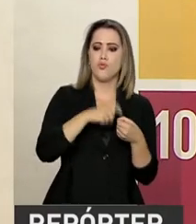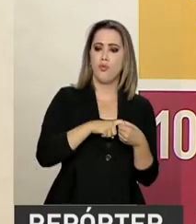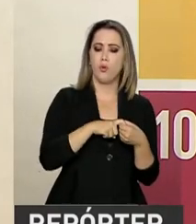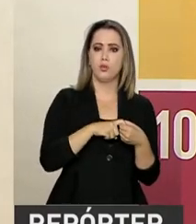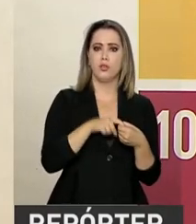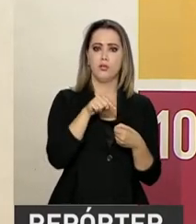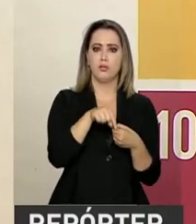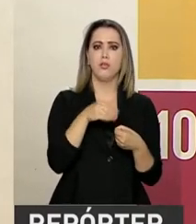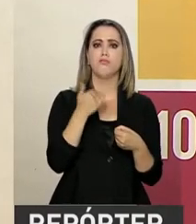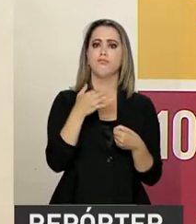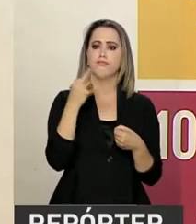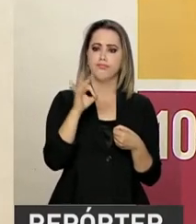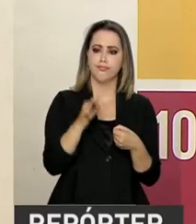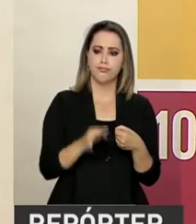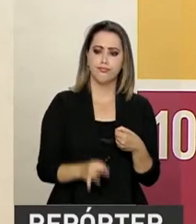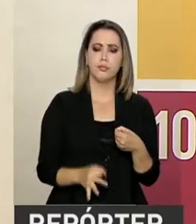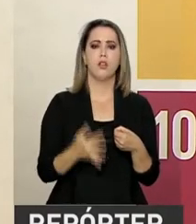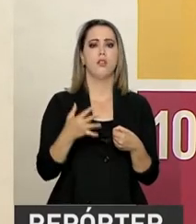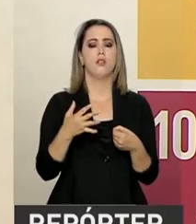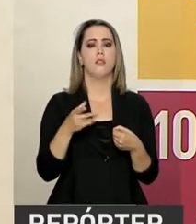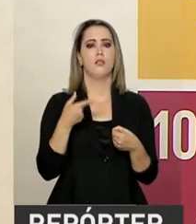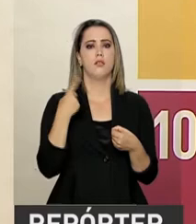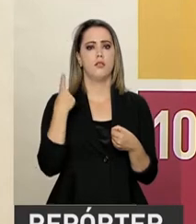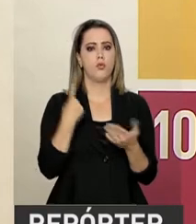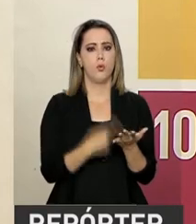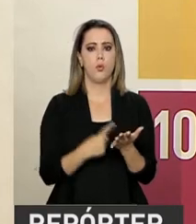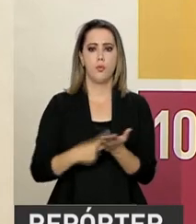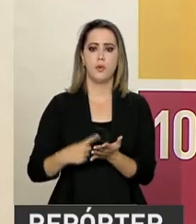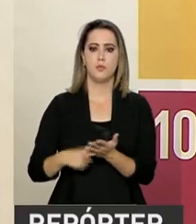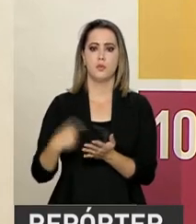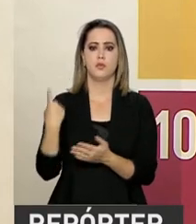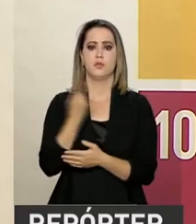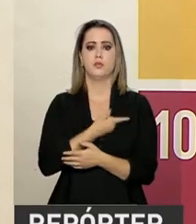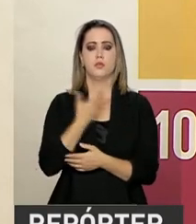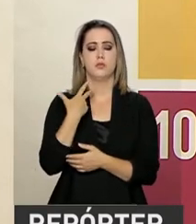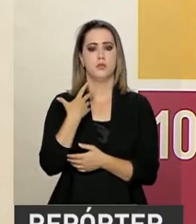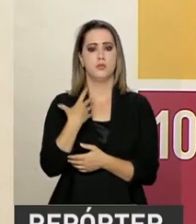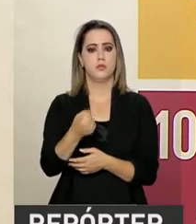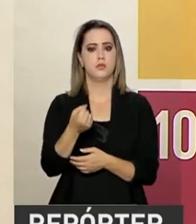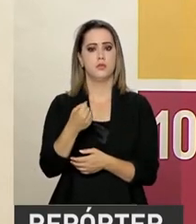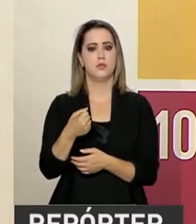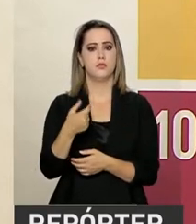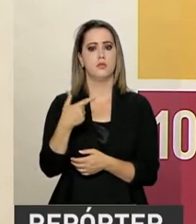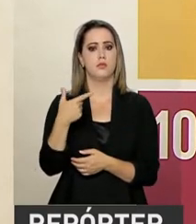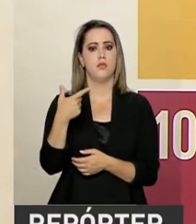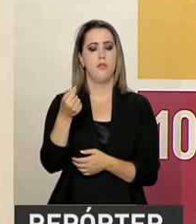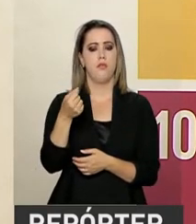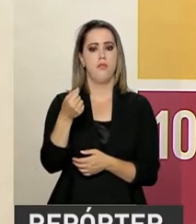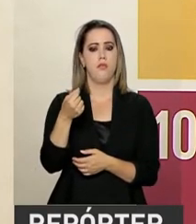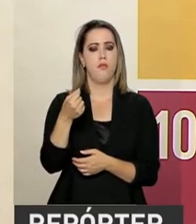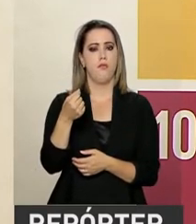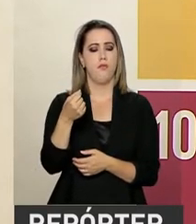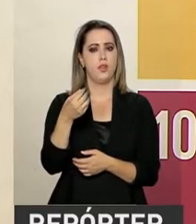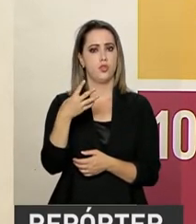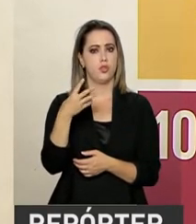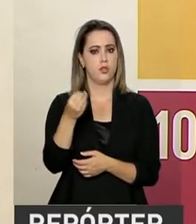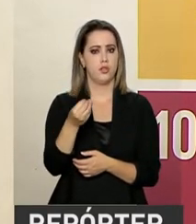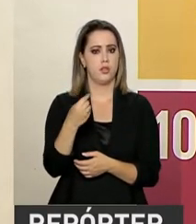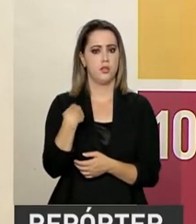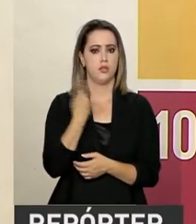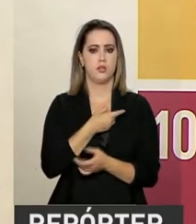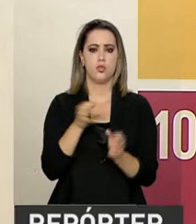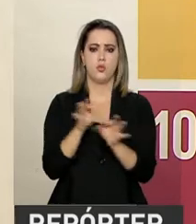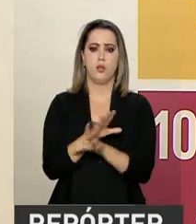adquirir a cumprir plenamente o que a gente vai cumprir a agenda 21 30 a gente não resolver o